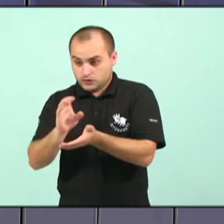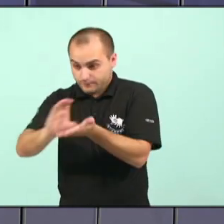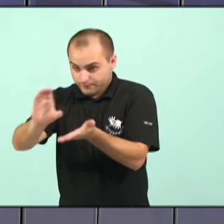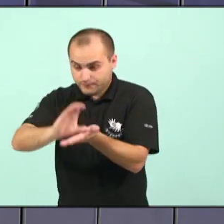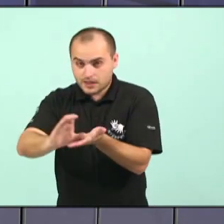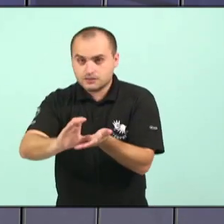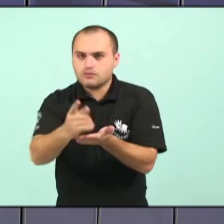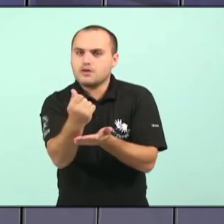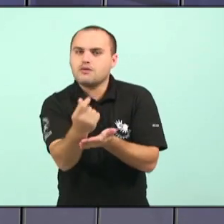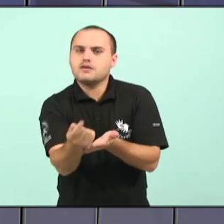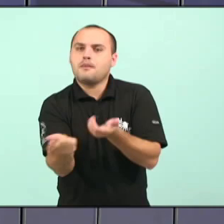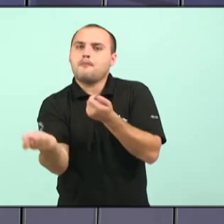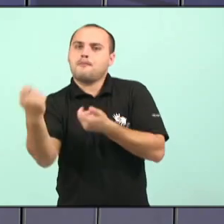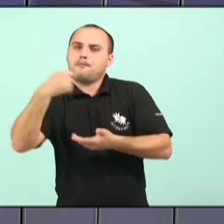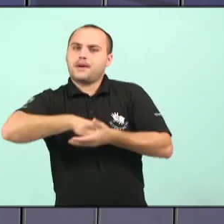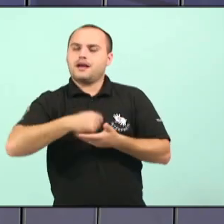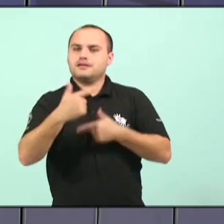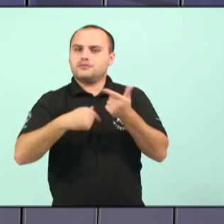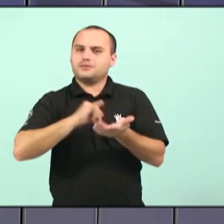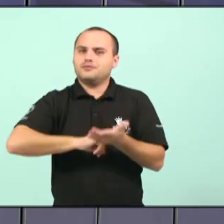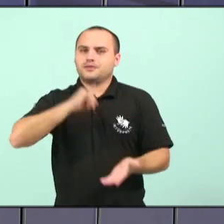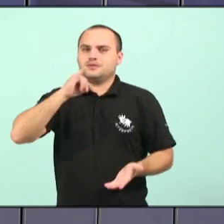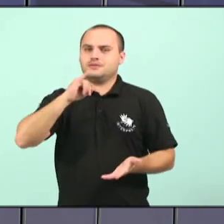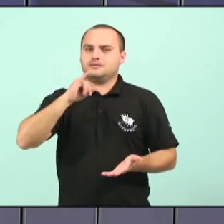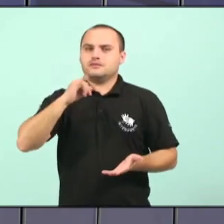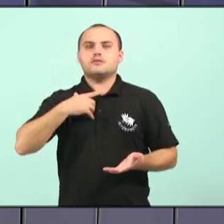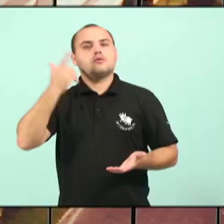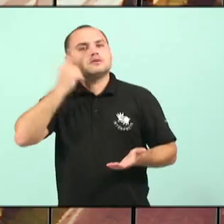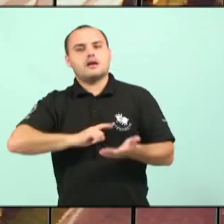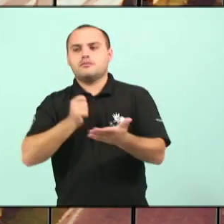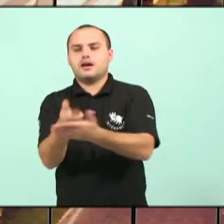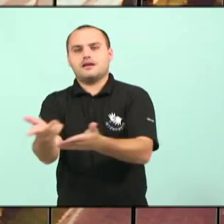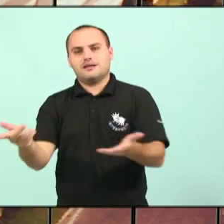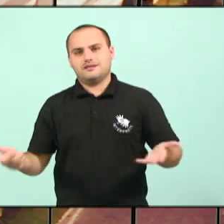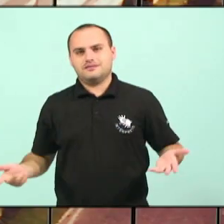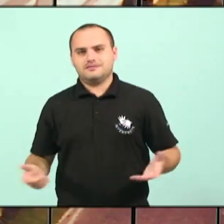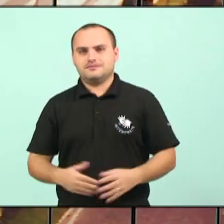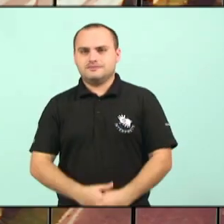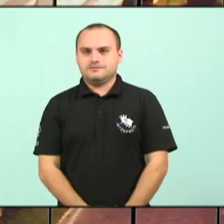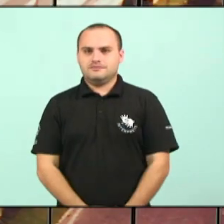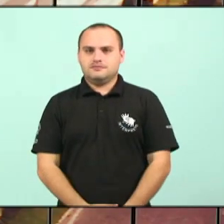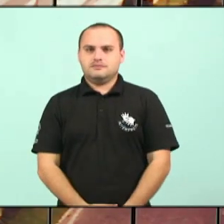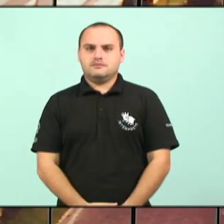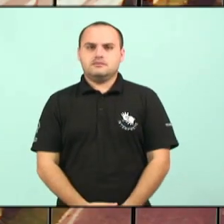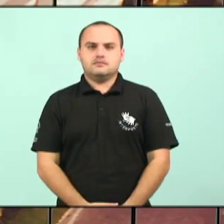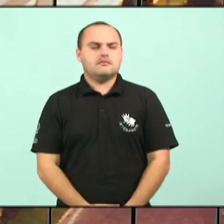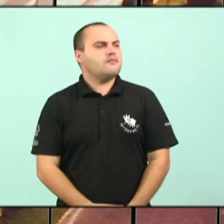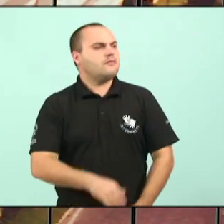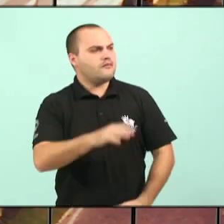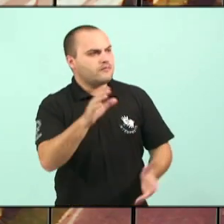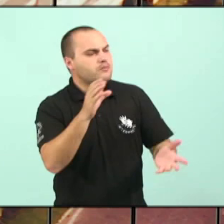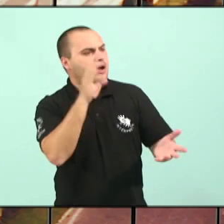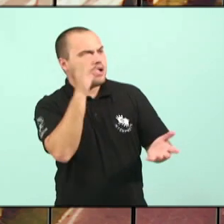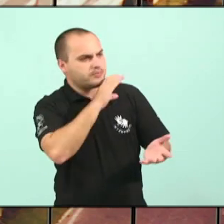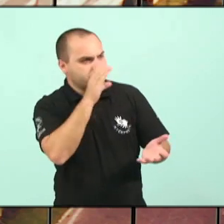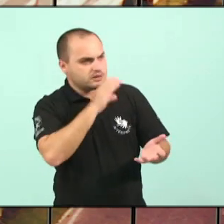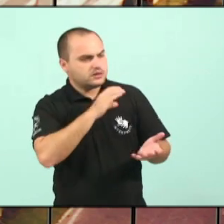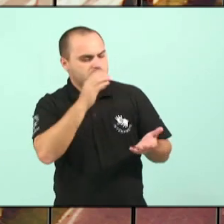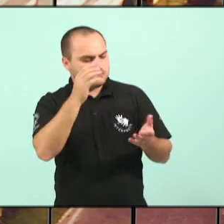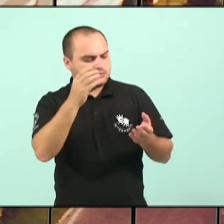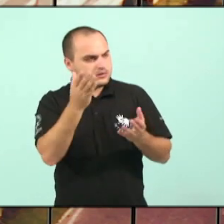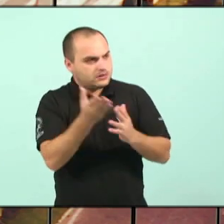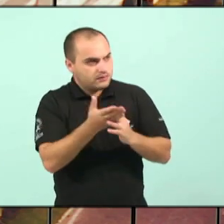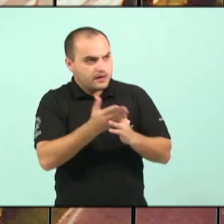impostos, tu consegue pagar essa obra através do aumento da arrecadação. Nós vamos a mais um rápido intervalo, voltamos